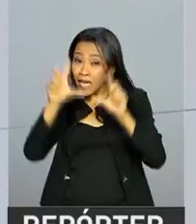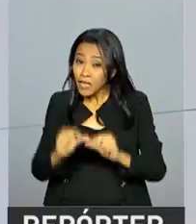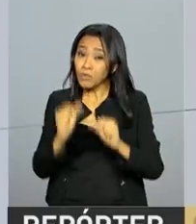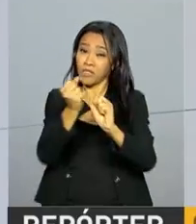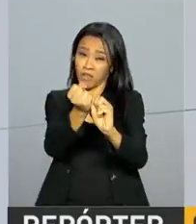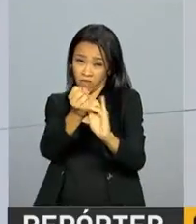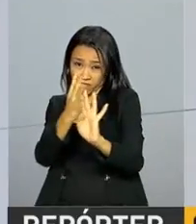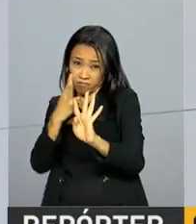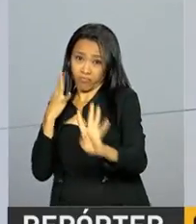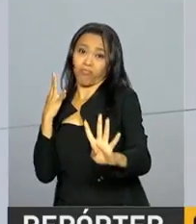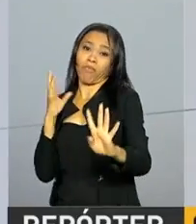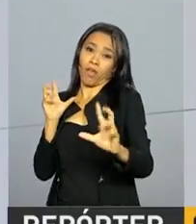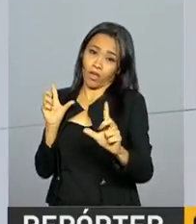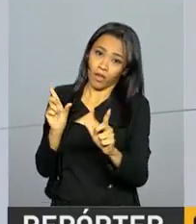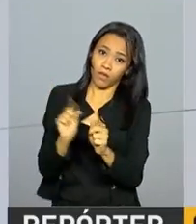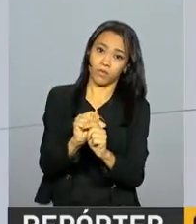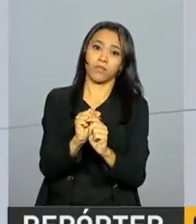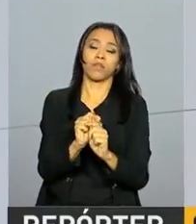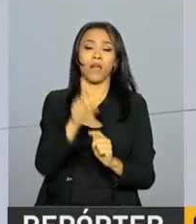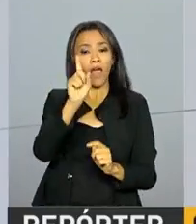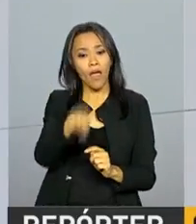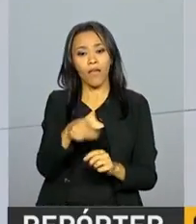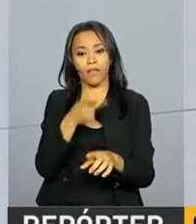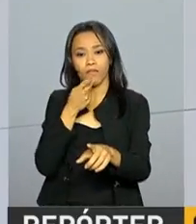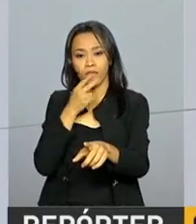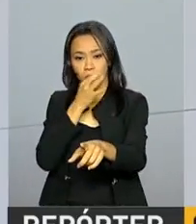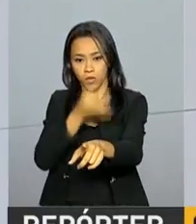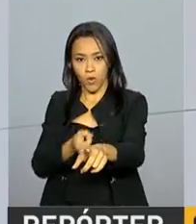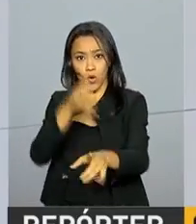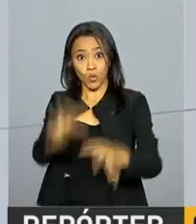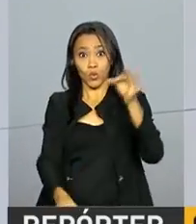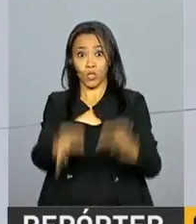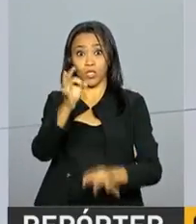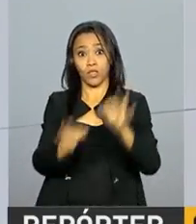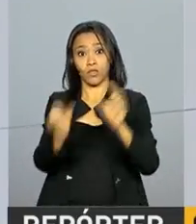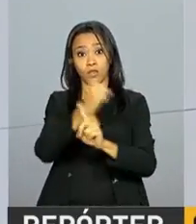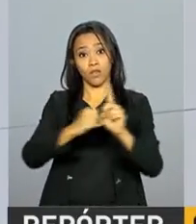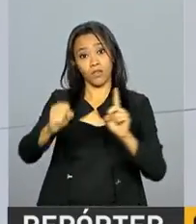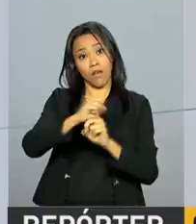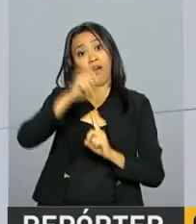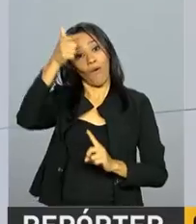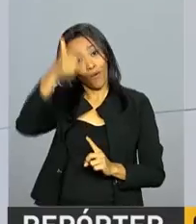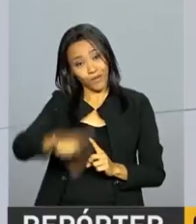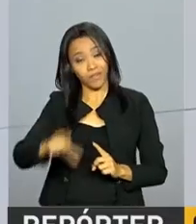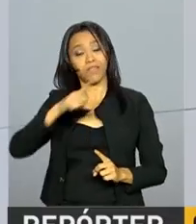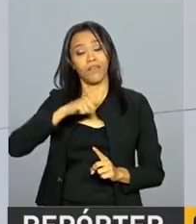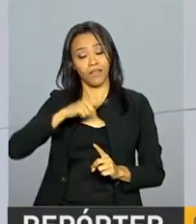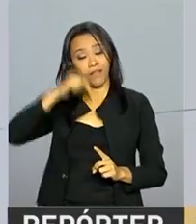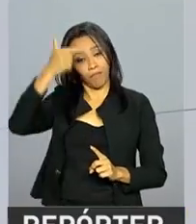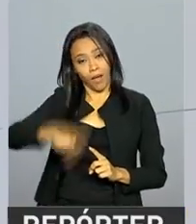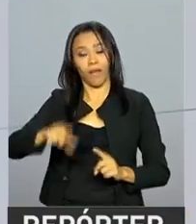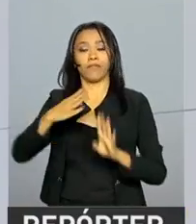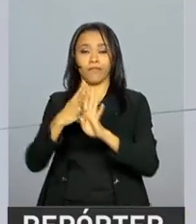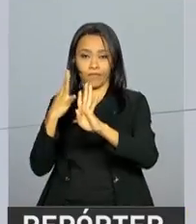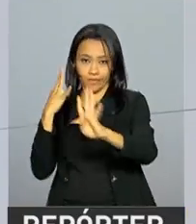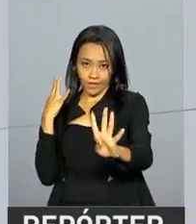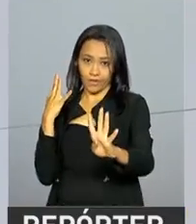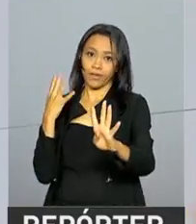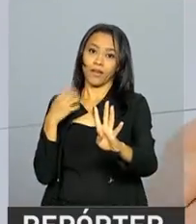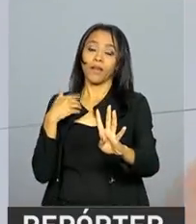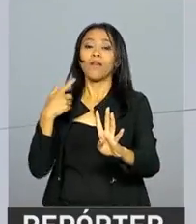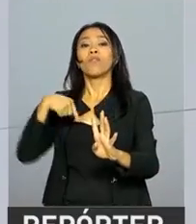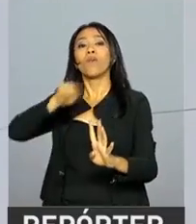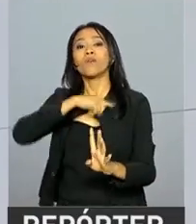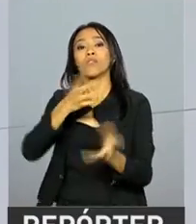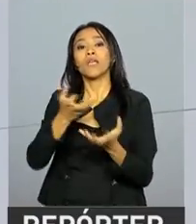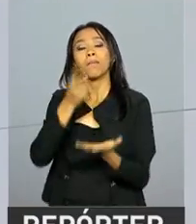questão de justiça social inclusive agora é claro que isso não dura muito tempo vai se formar de novo uma fila né Nós estamos procurando é manter